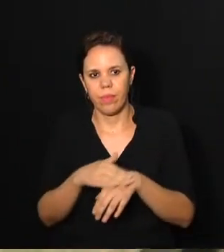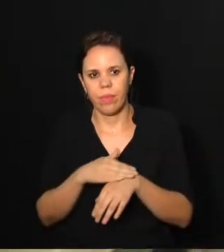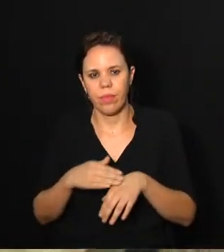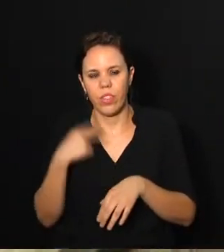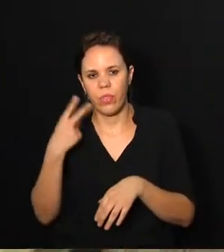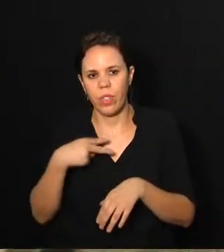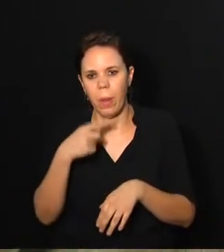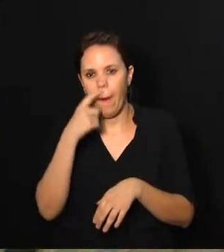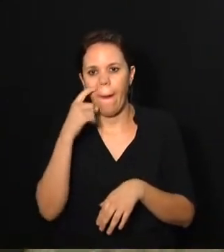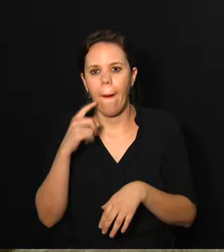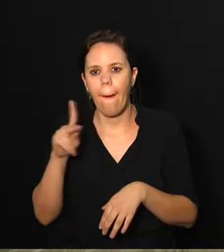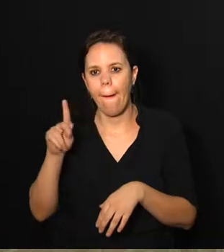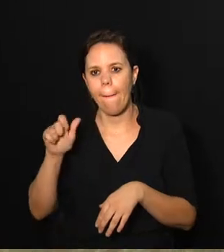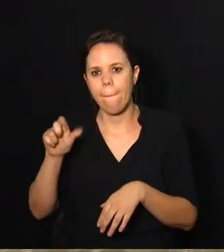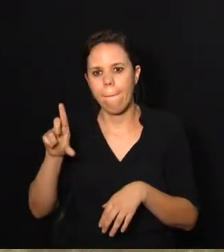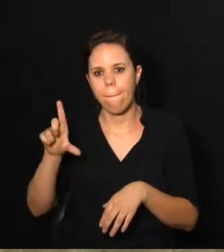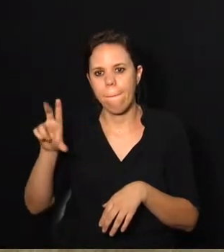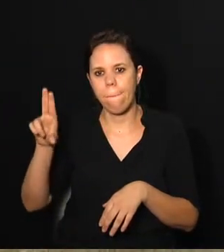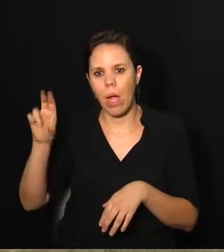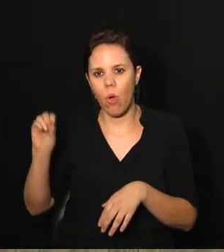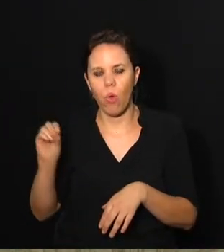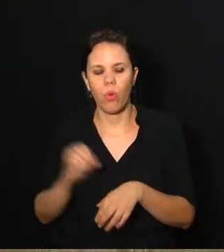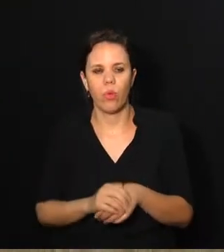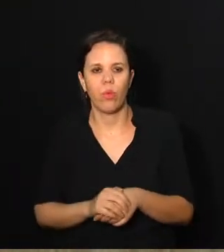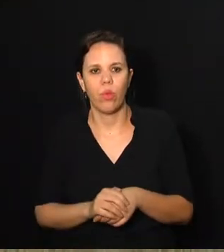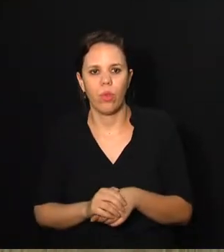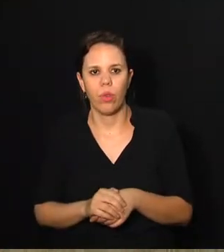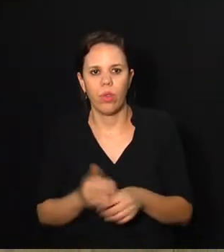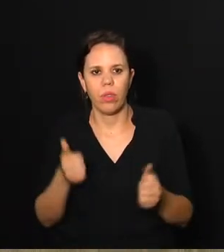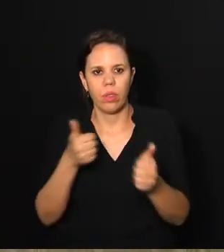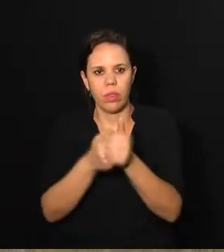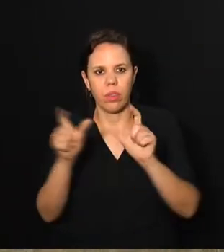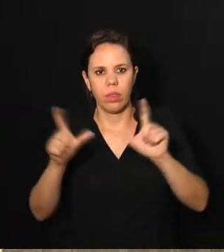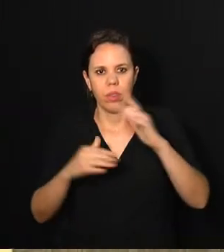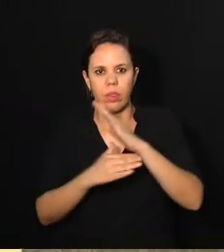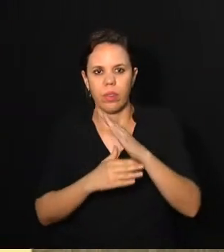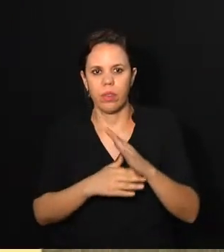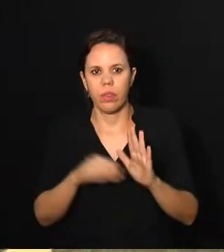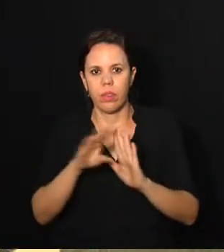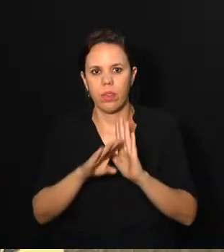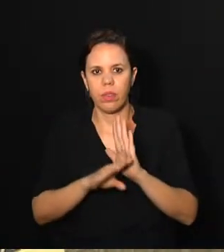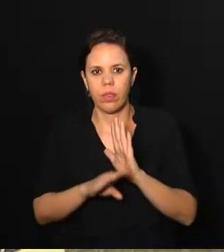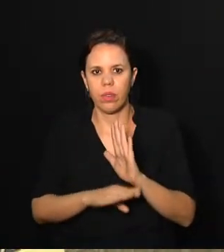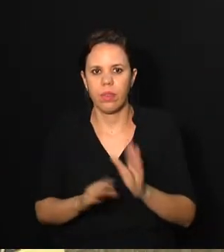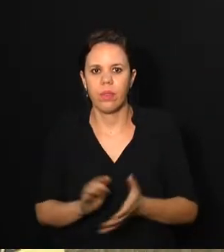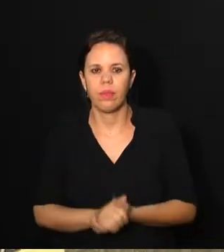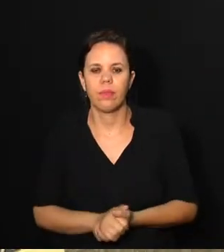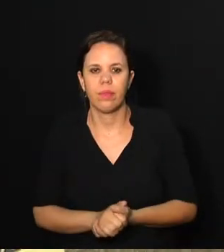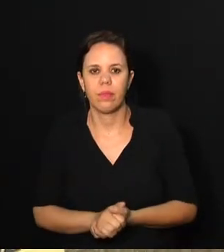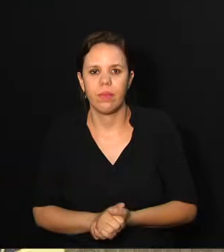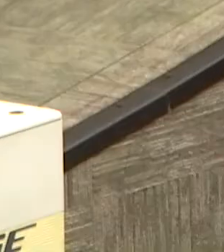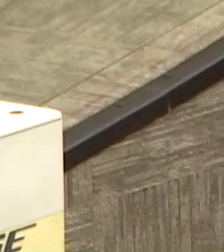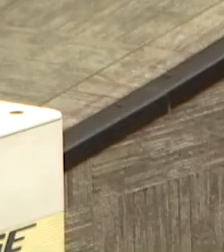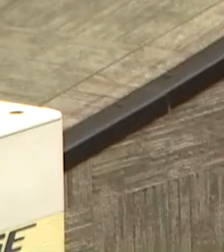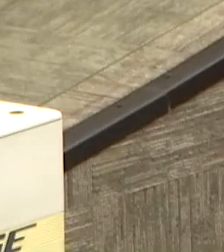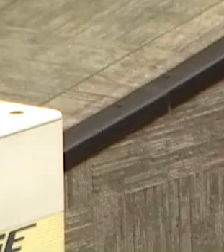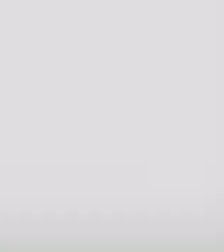o vereador Paulo Galtério e você segue aqui na TV Câmara Campinas com a nossa programação normal.